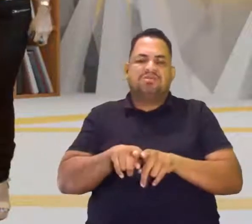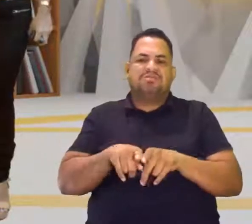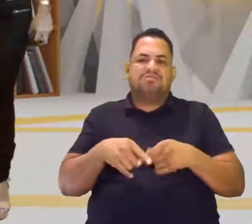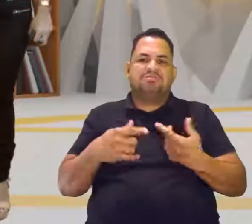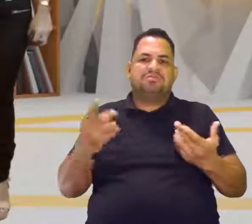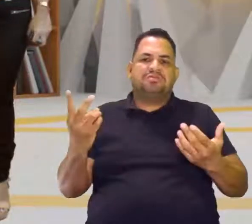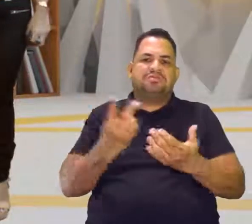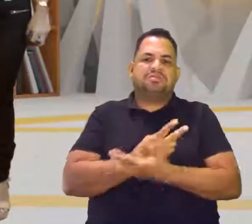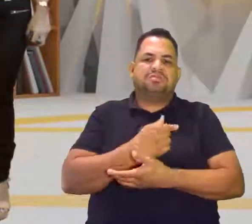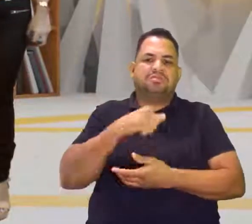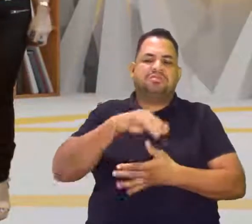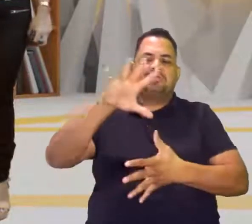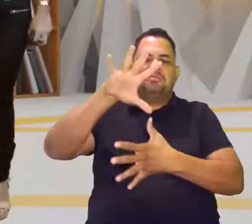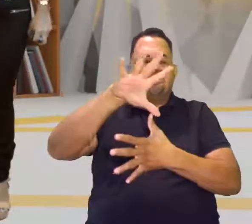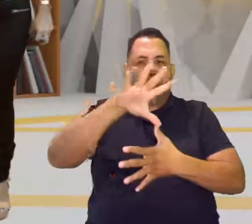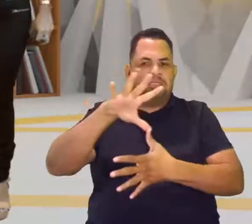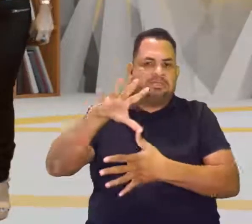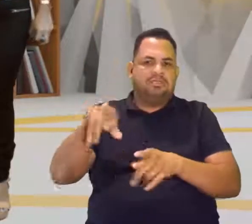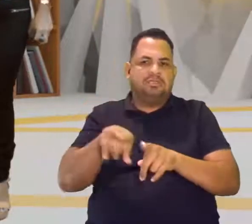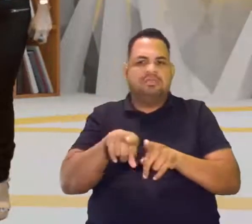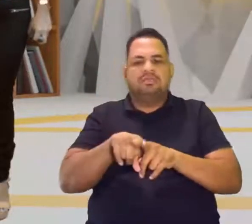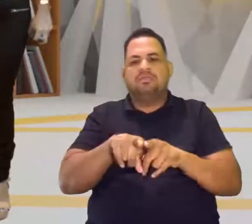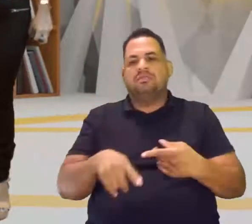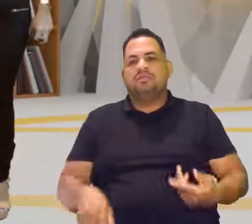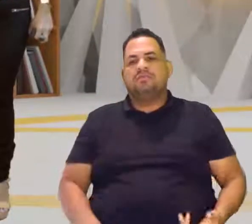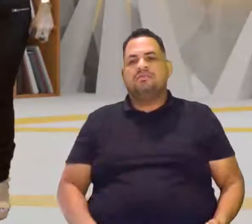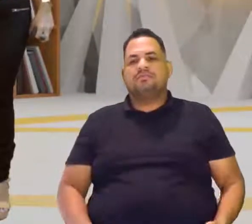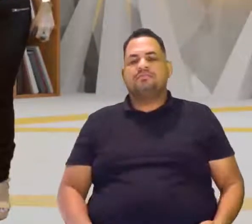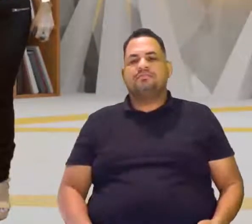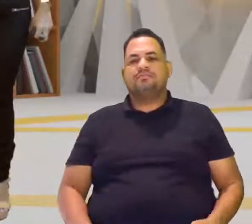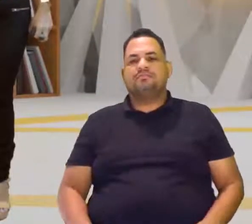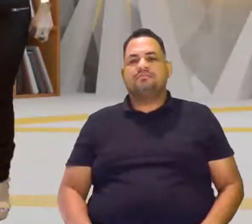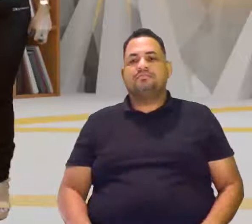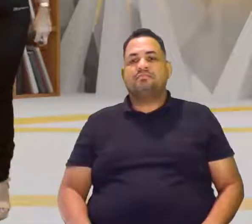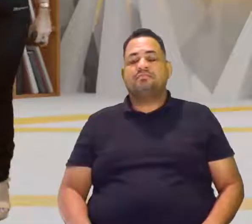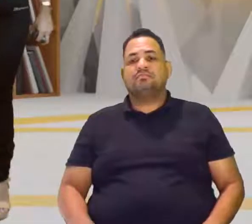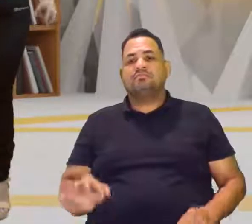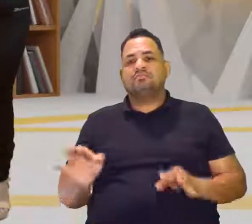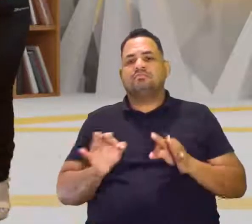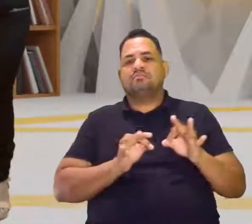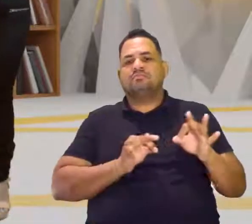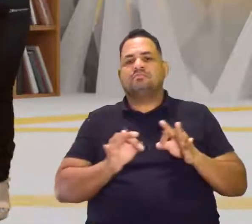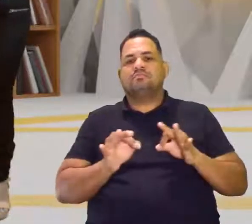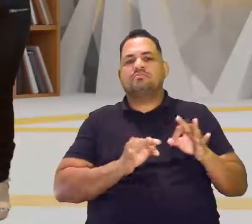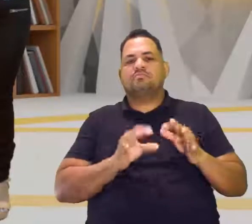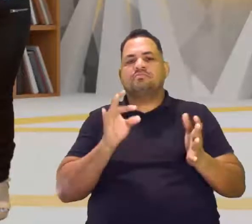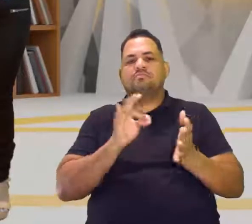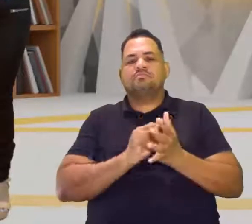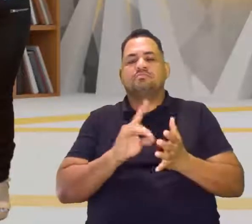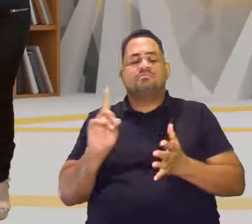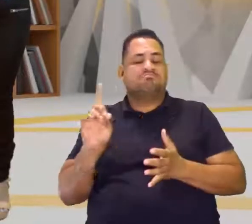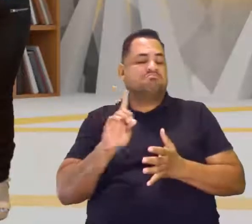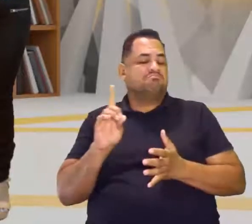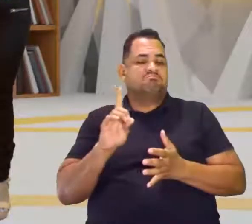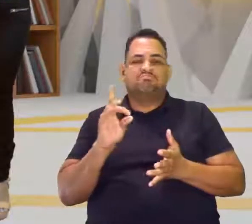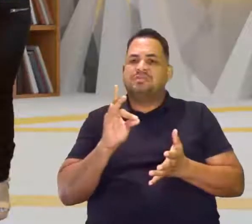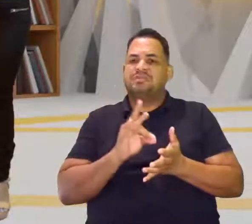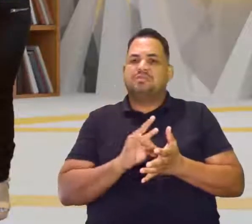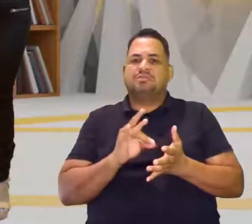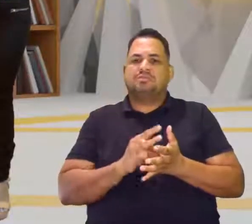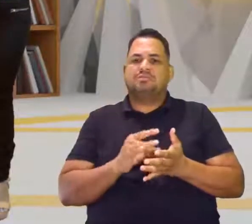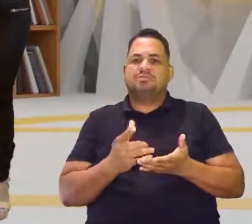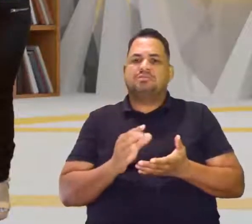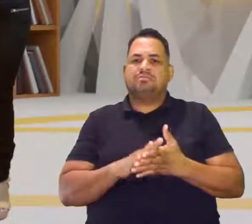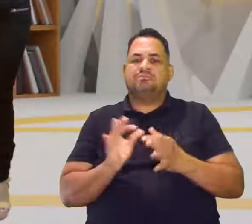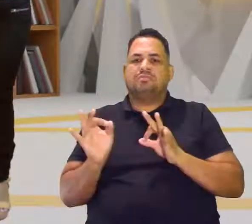como ocorreu aqui nas Américas né então é cria se essas verdades que não são verdades